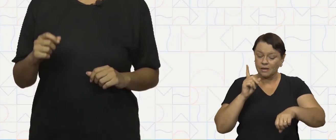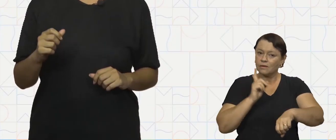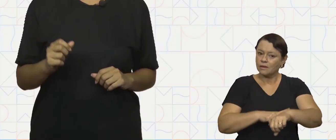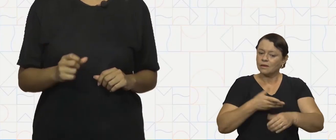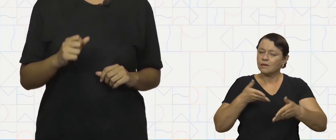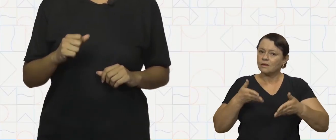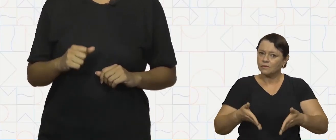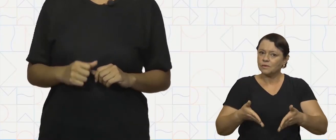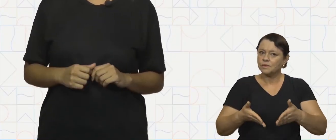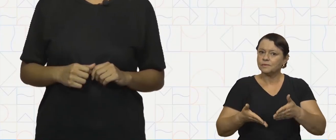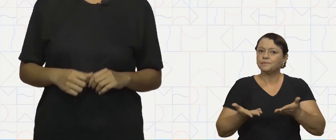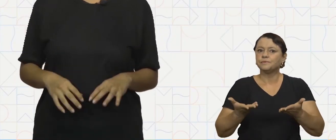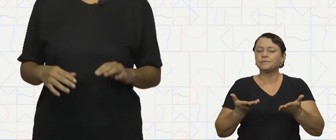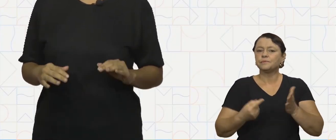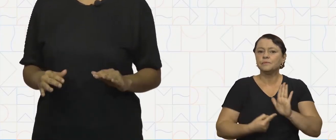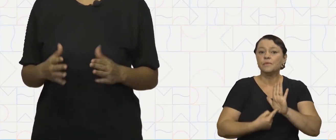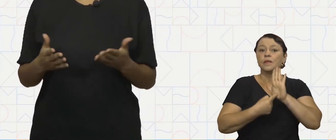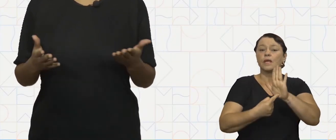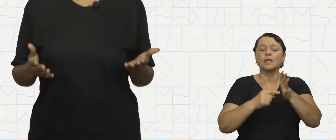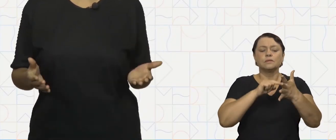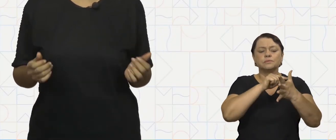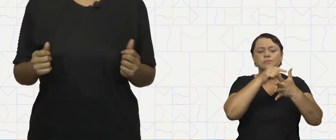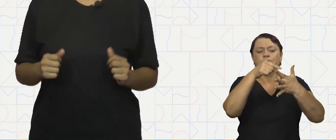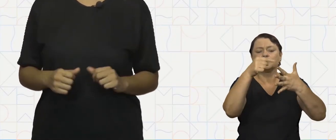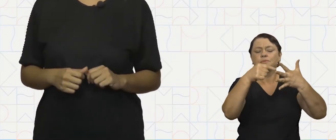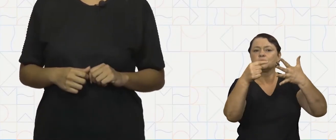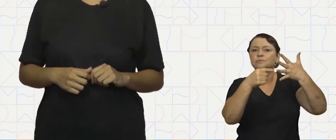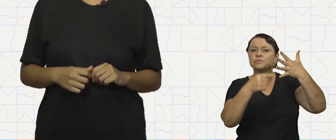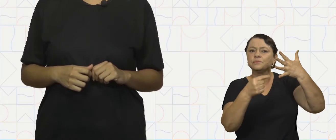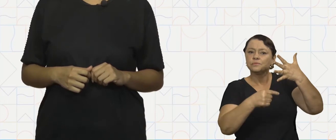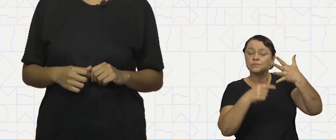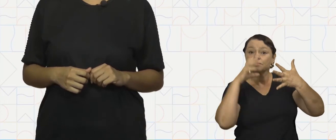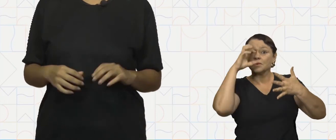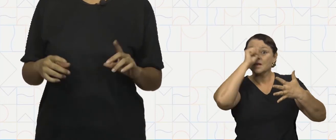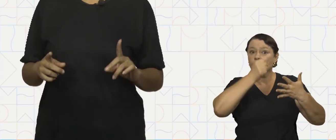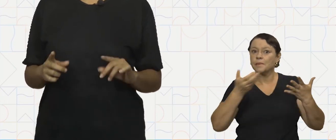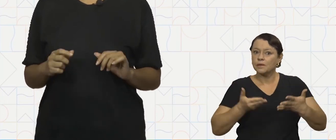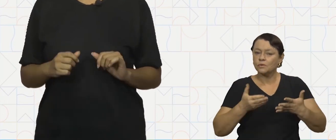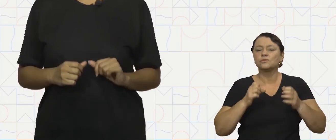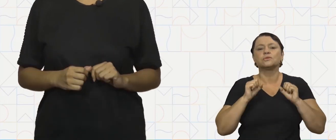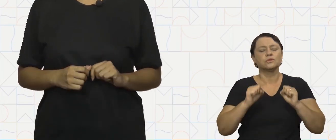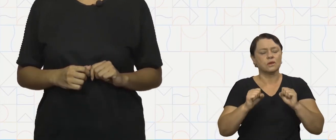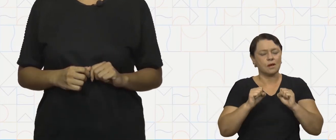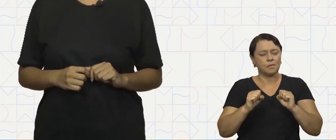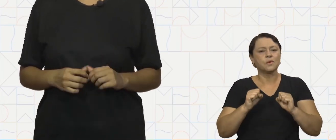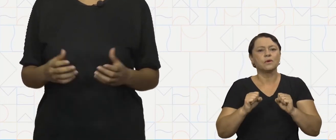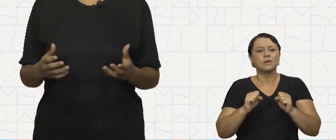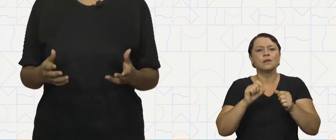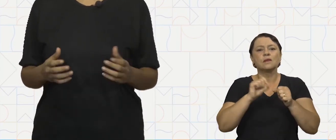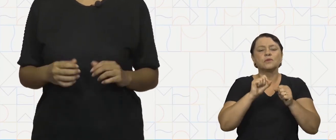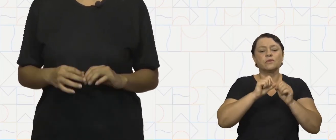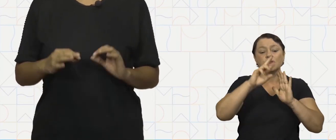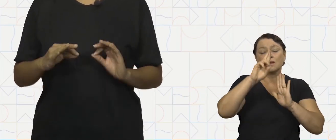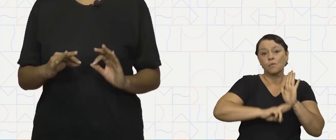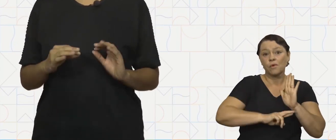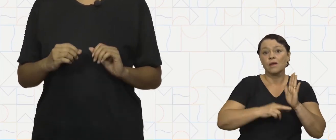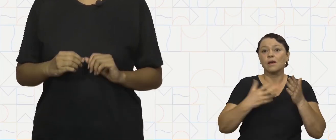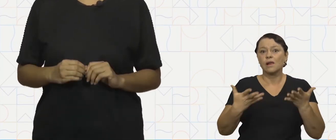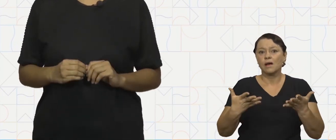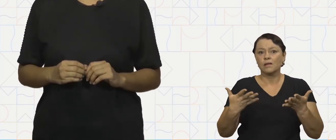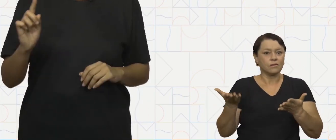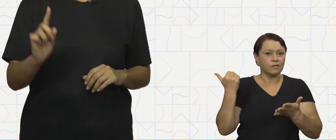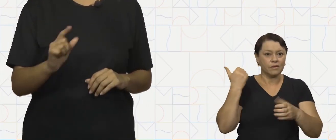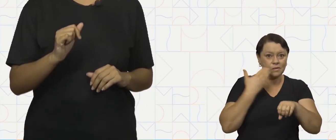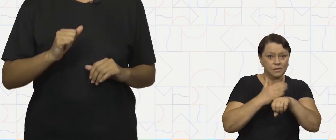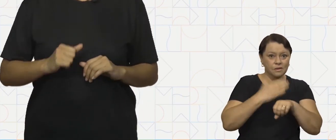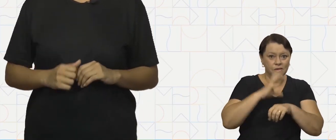conclusão. Neste momento, com base em todos os passos que aprendemos hoje, penso que nós já podemos fazer um relato oral do nosso